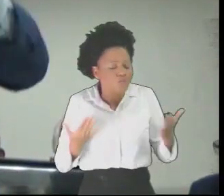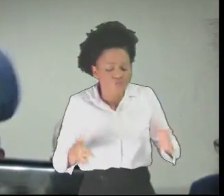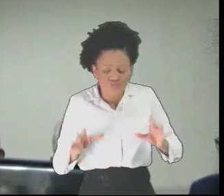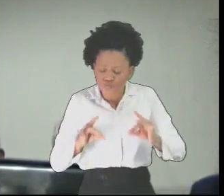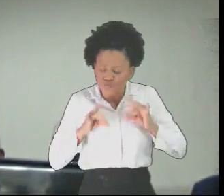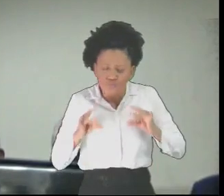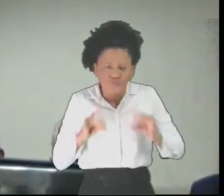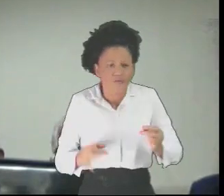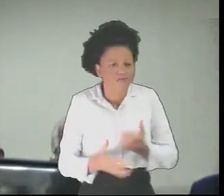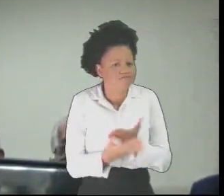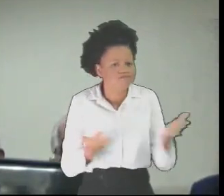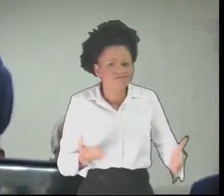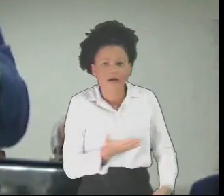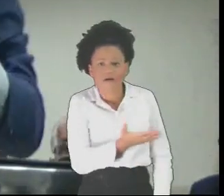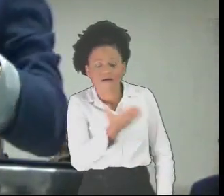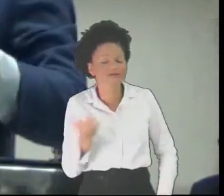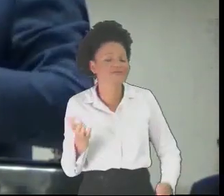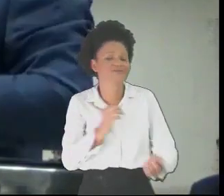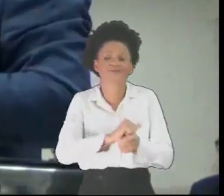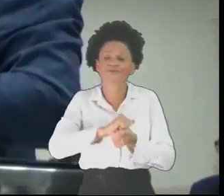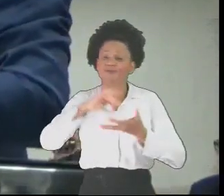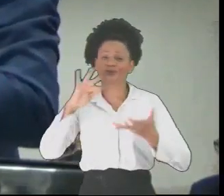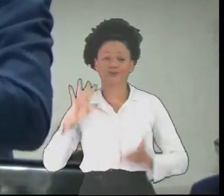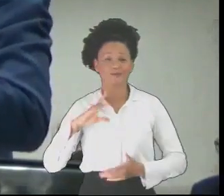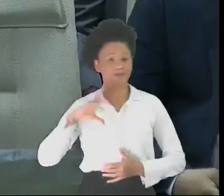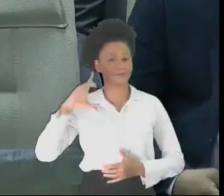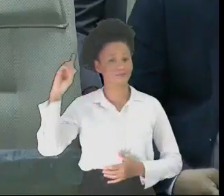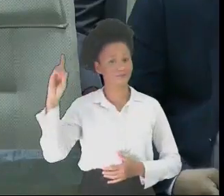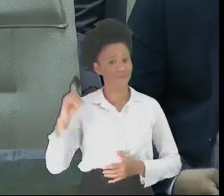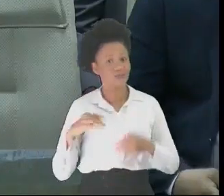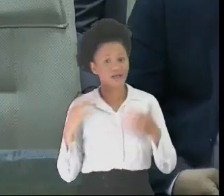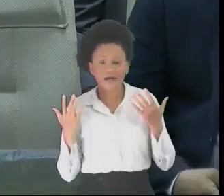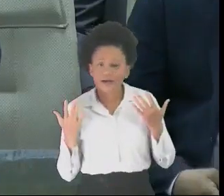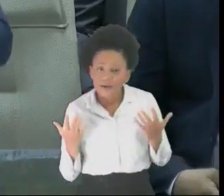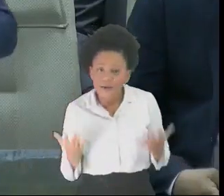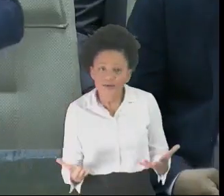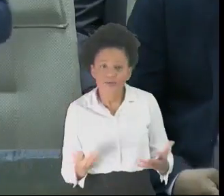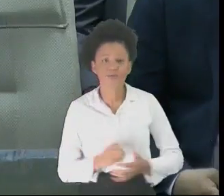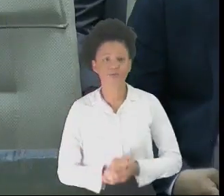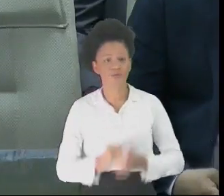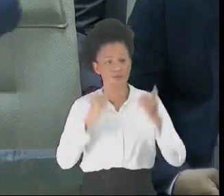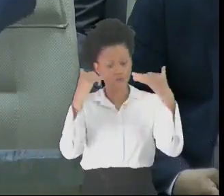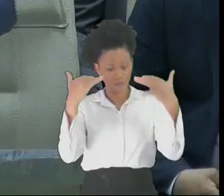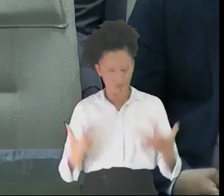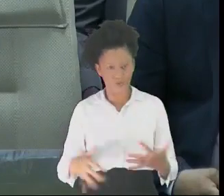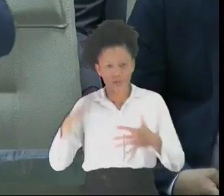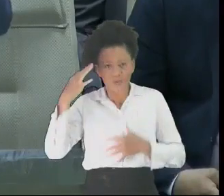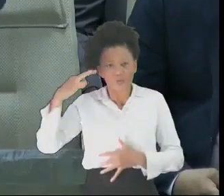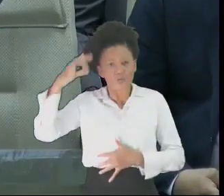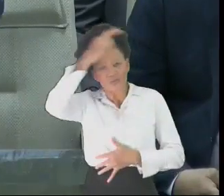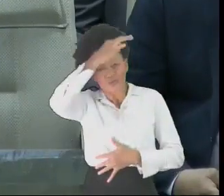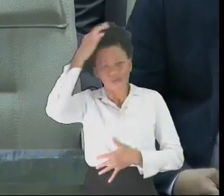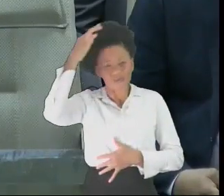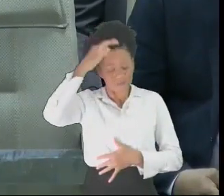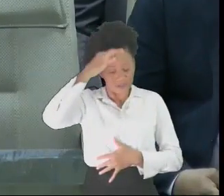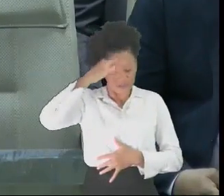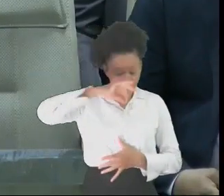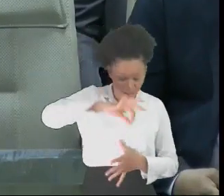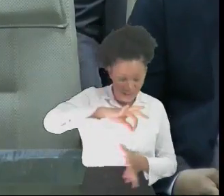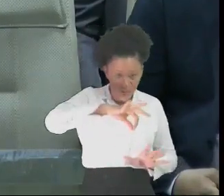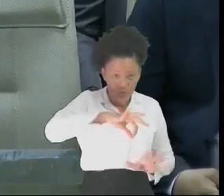vós. Glória a Deus. Então, quando a gente diz que o Espírito Santo vai ser retirado da